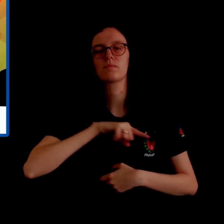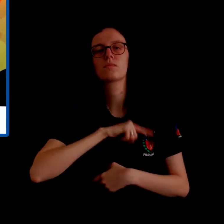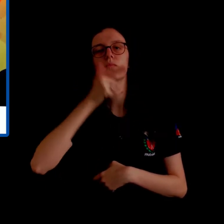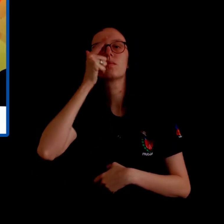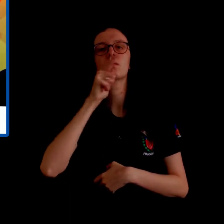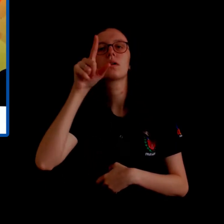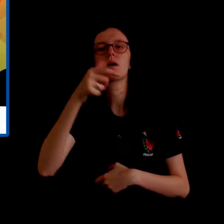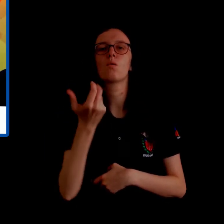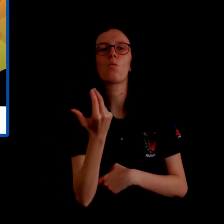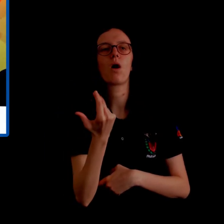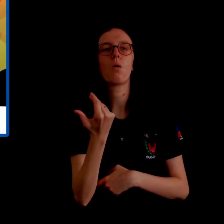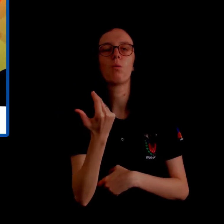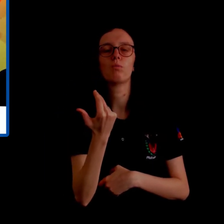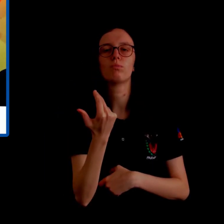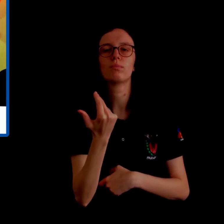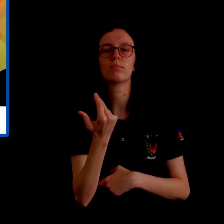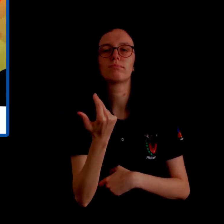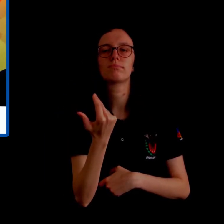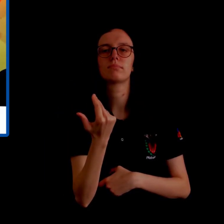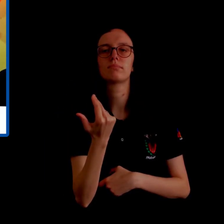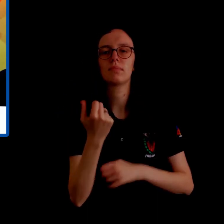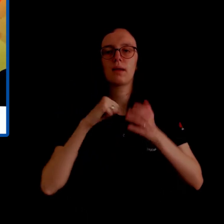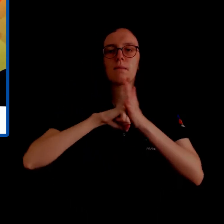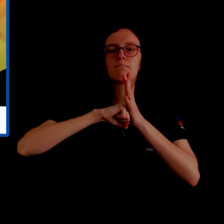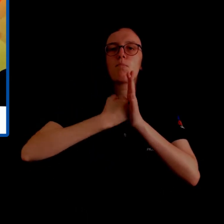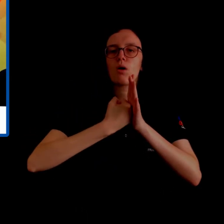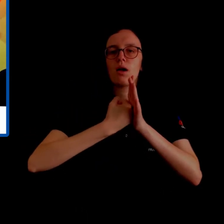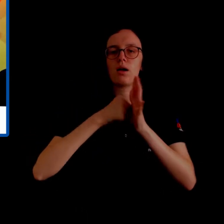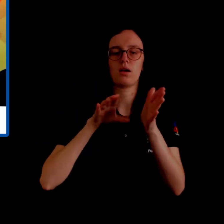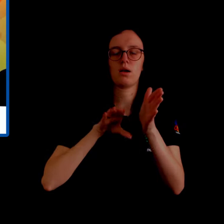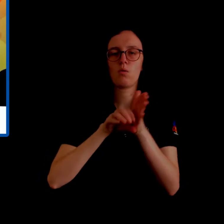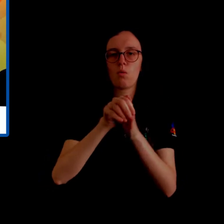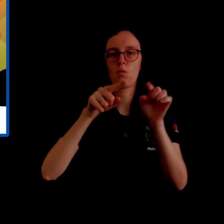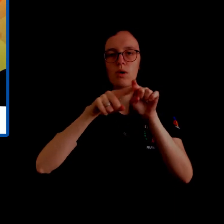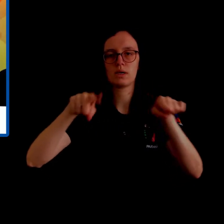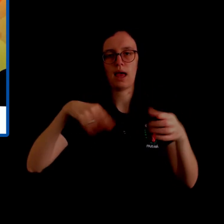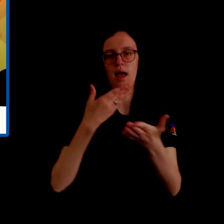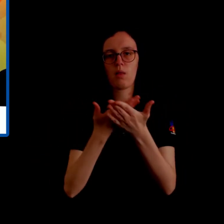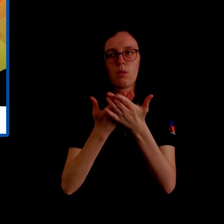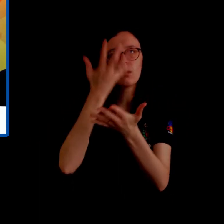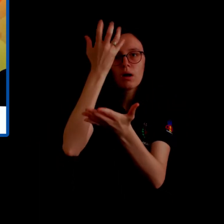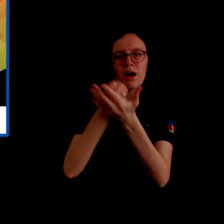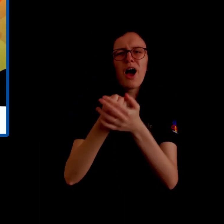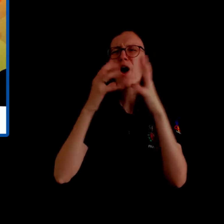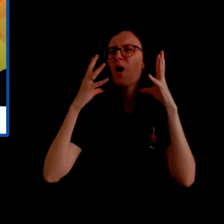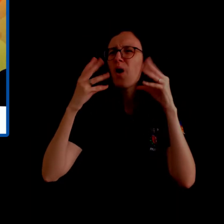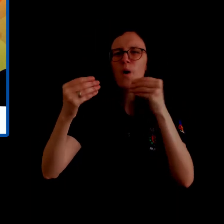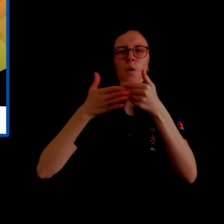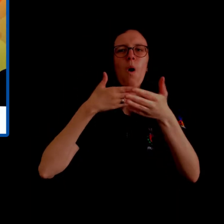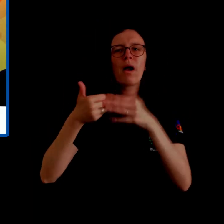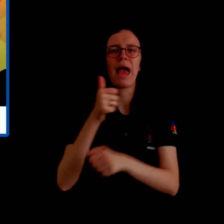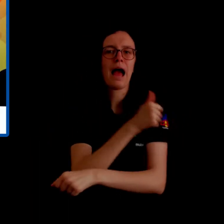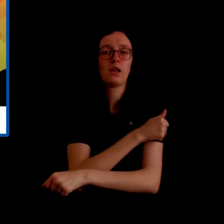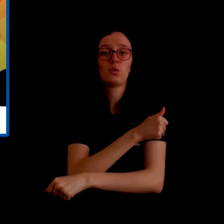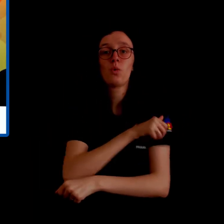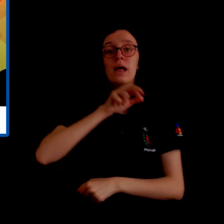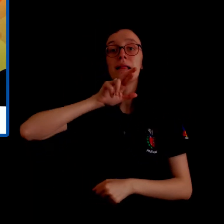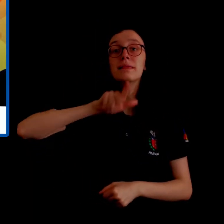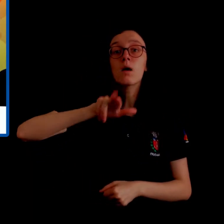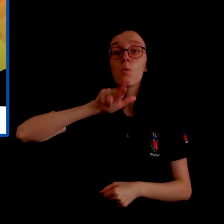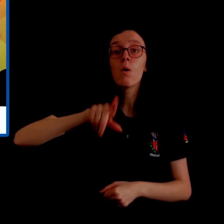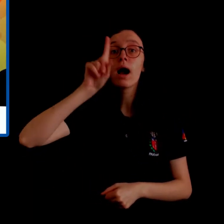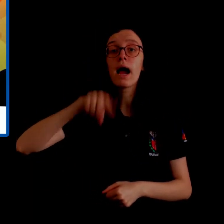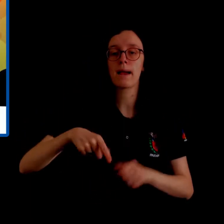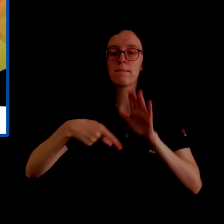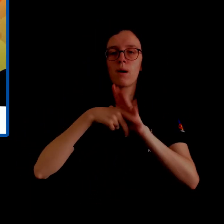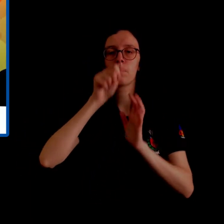bloquear o Google Classroom para cadastrar qualquer aluno que não for através de um